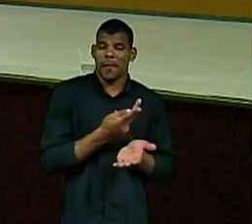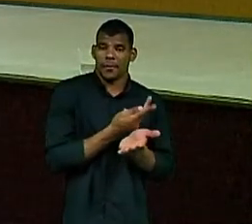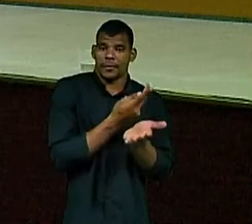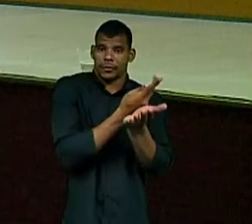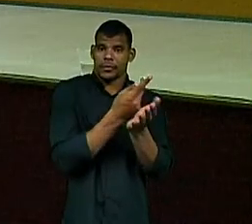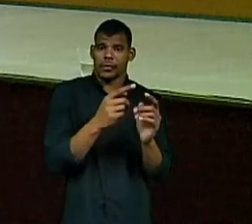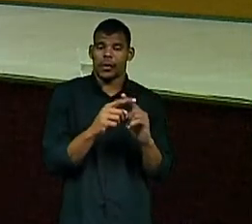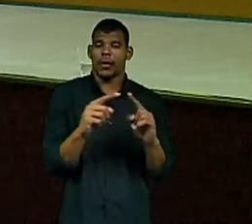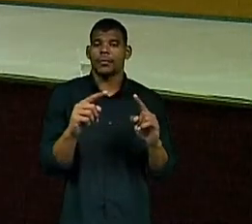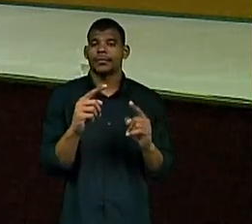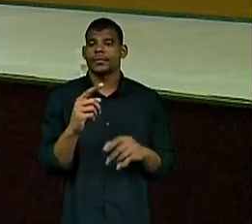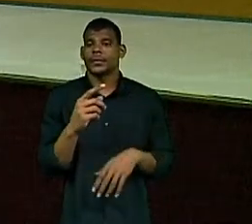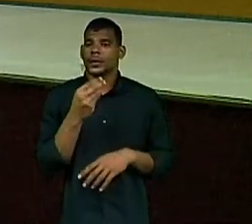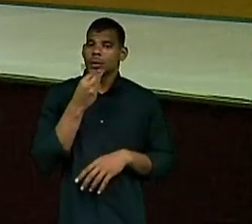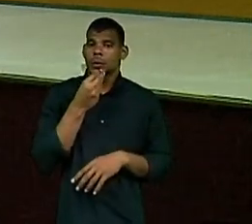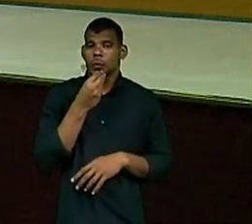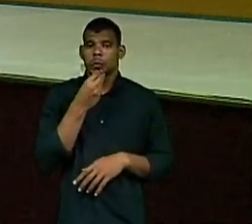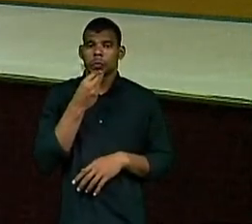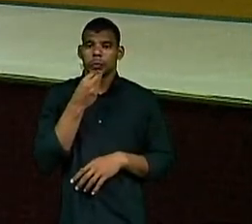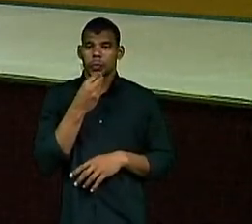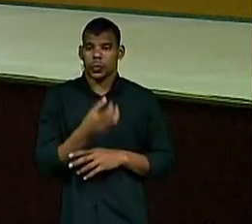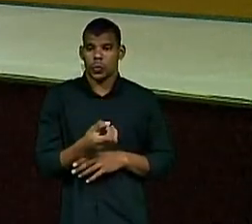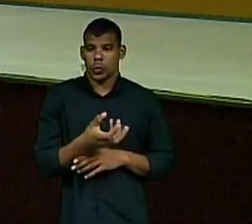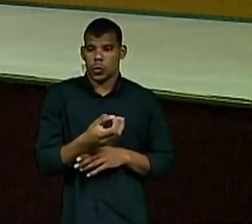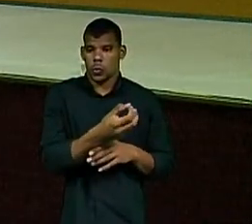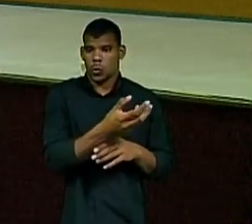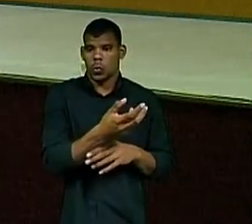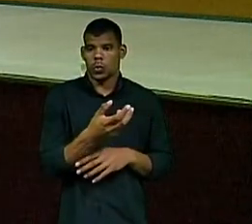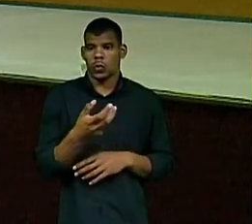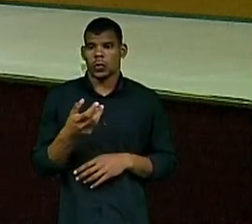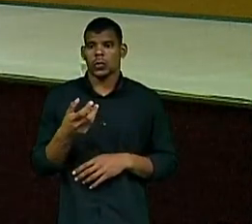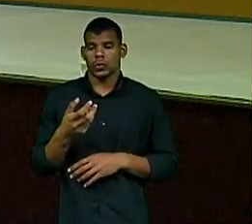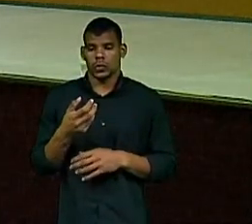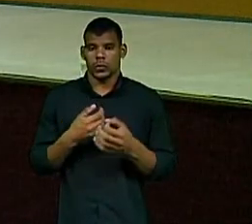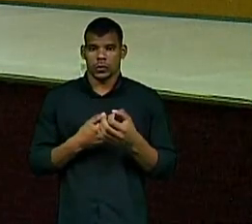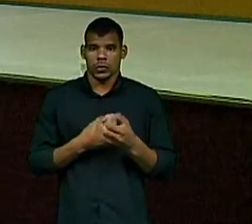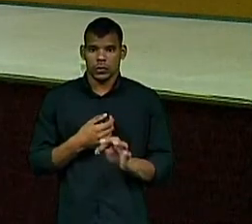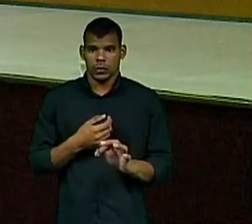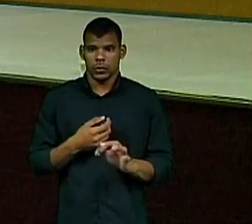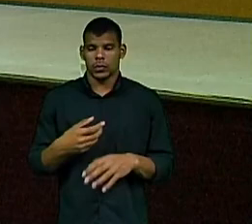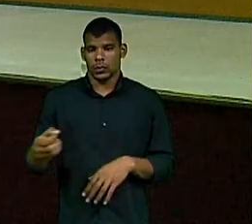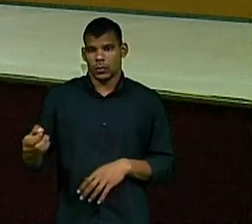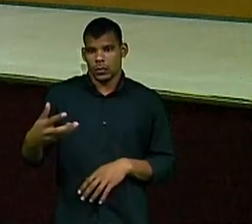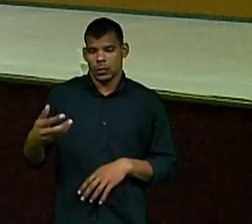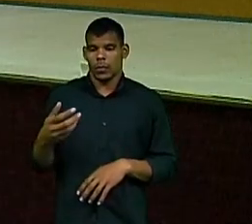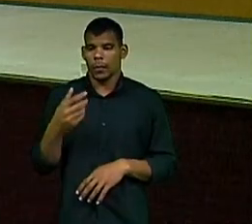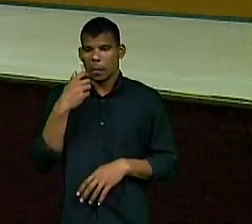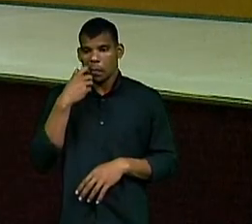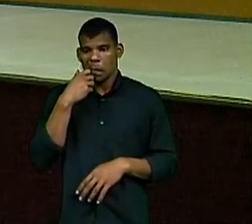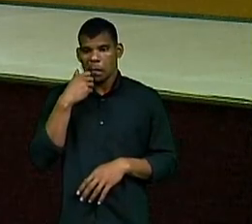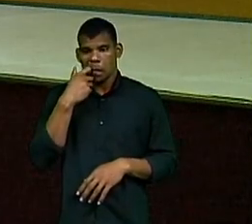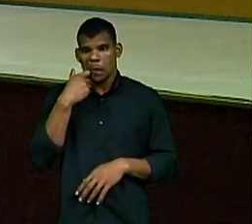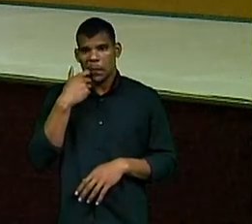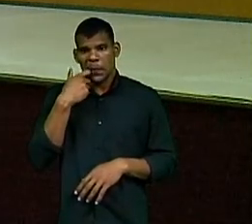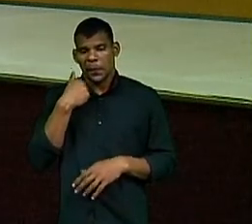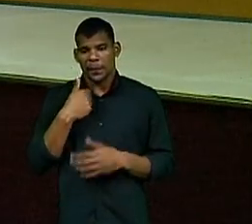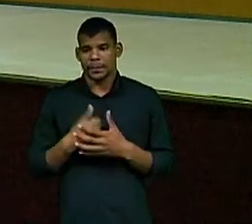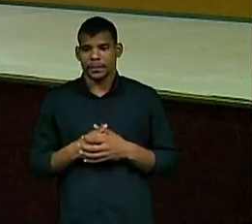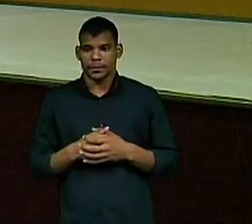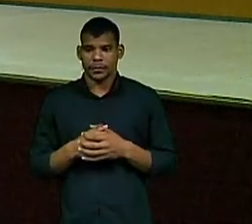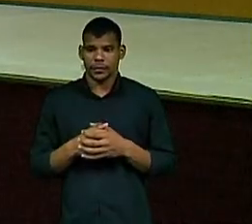aí você só tem chance de errar se você fizer algo novo que já foi errado você já sabe que foi errado tá